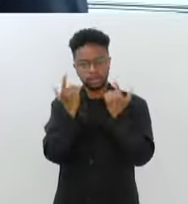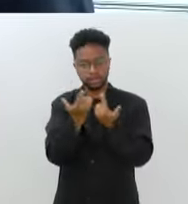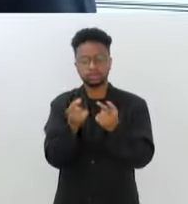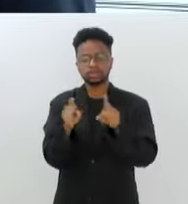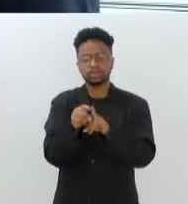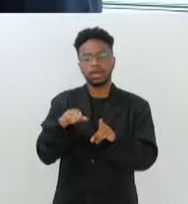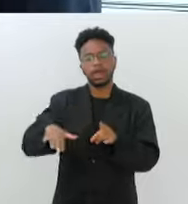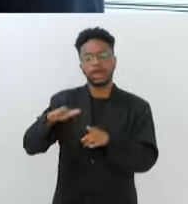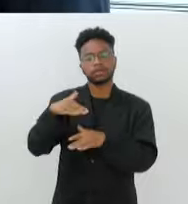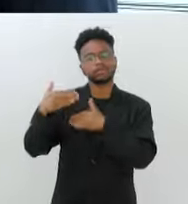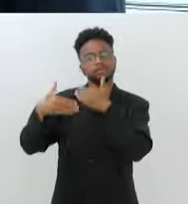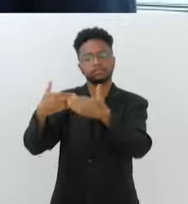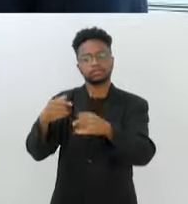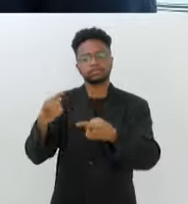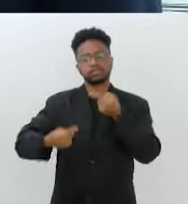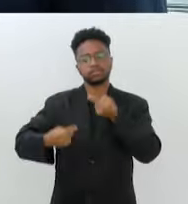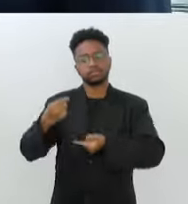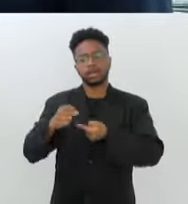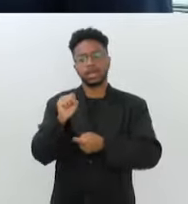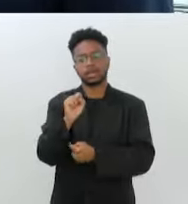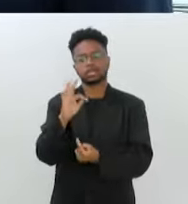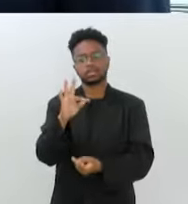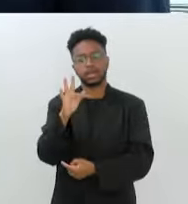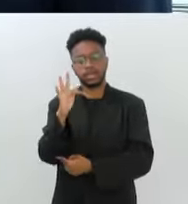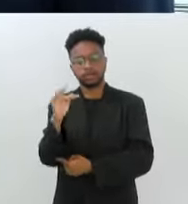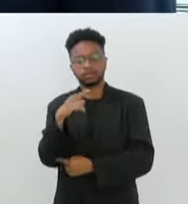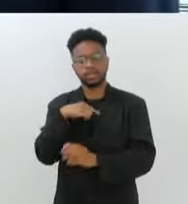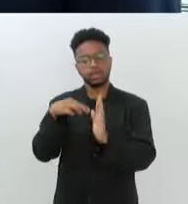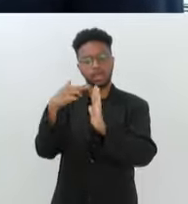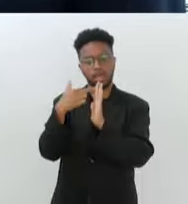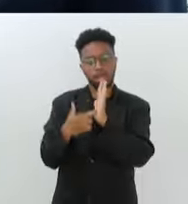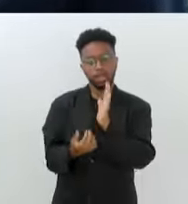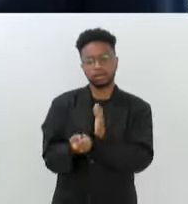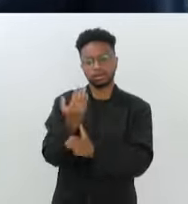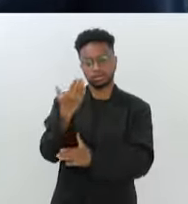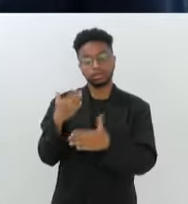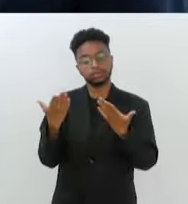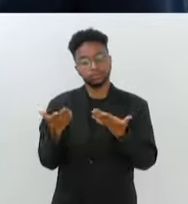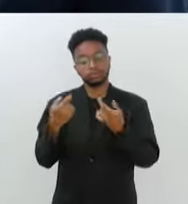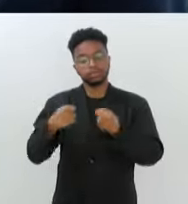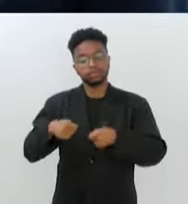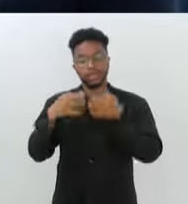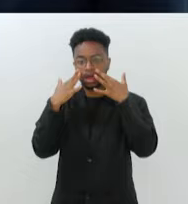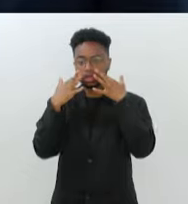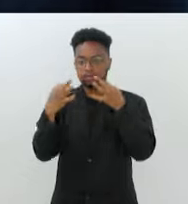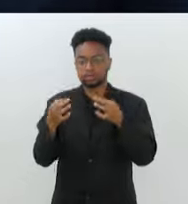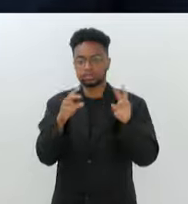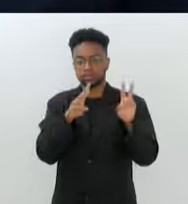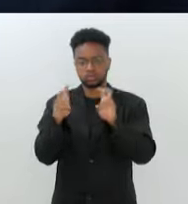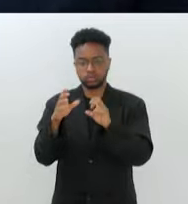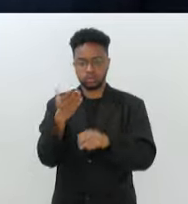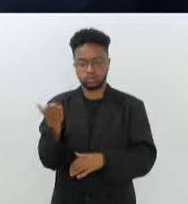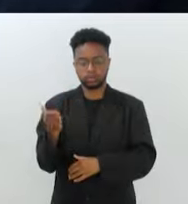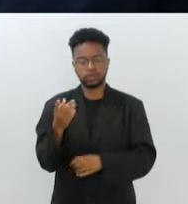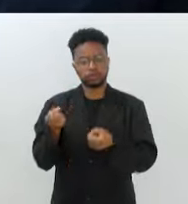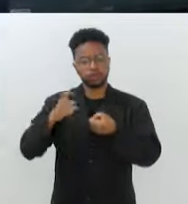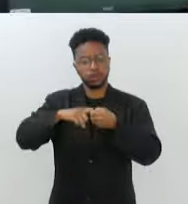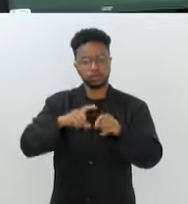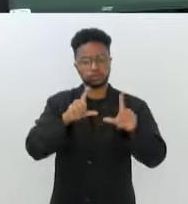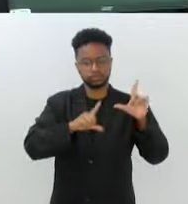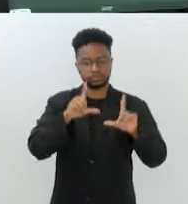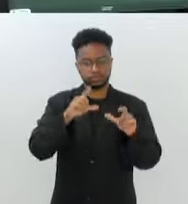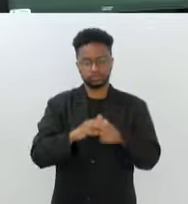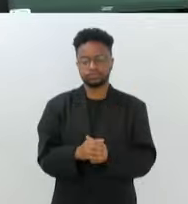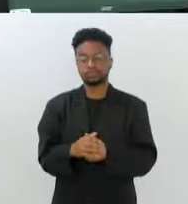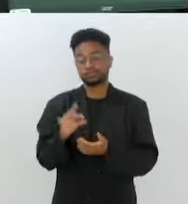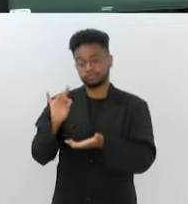sendo discutido no STF, passando por regulamentação. Então a gente tem que ter muita atenção a respeito desse tema. Volto com você no estúdio. É